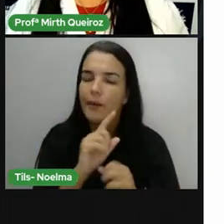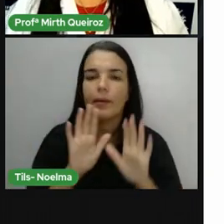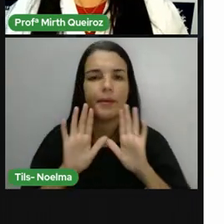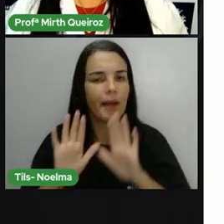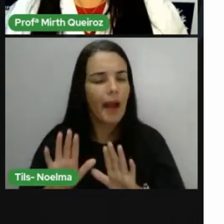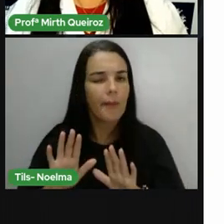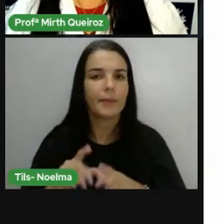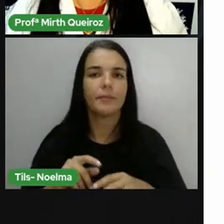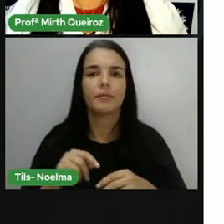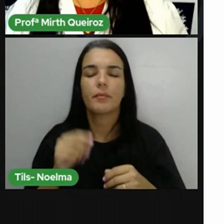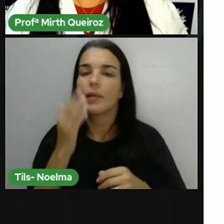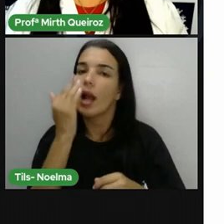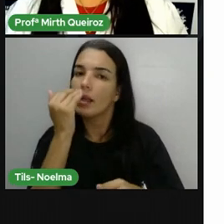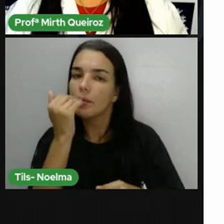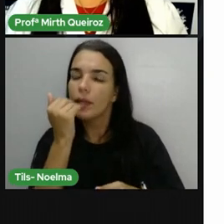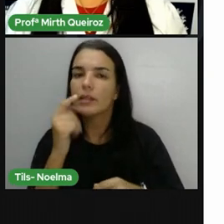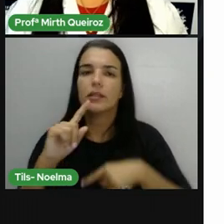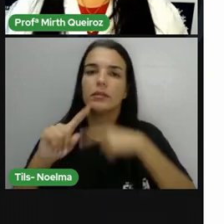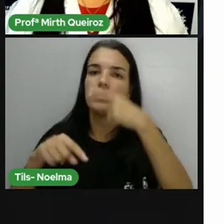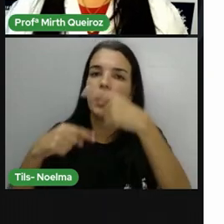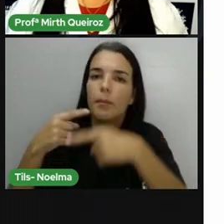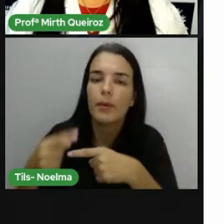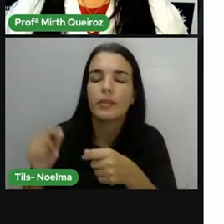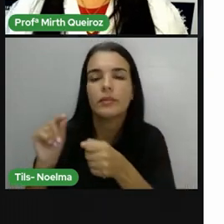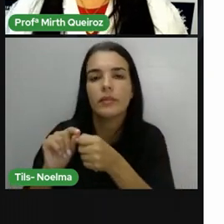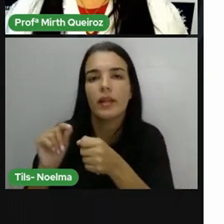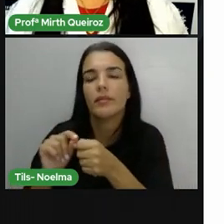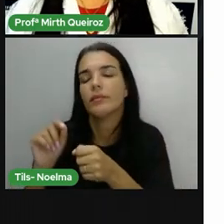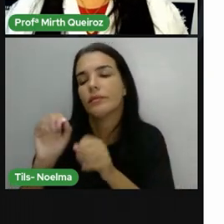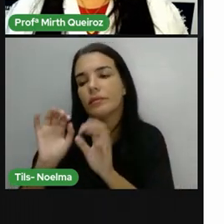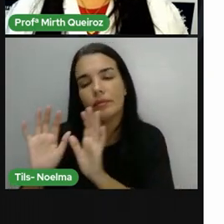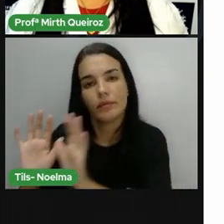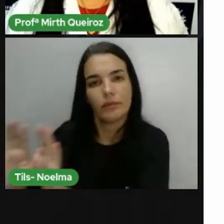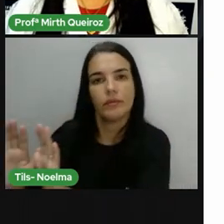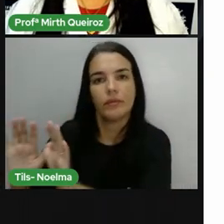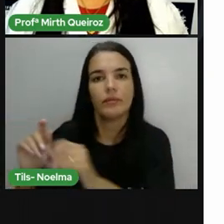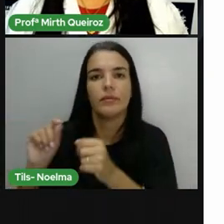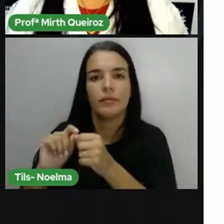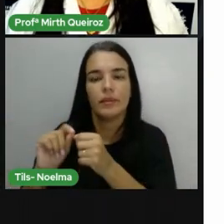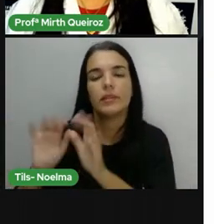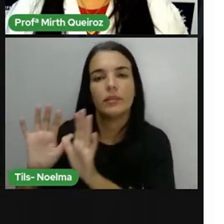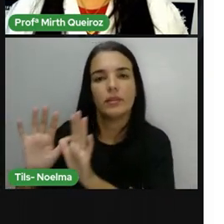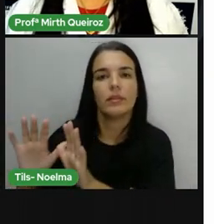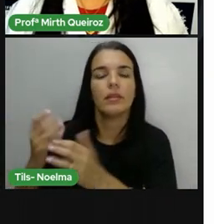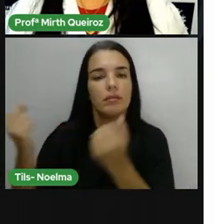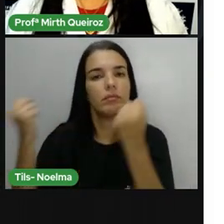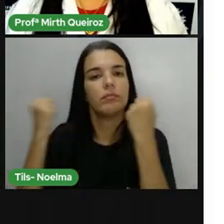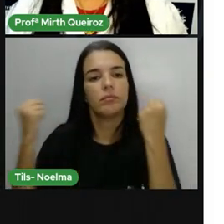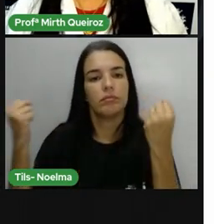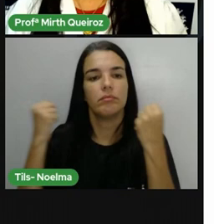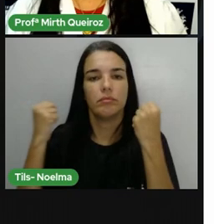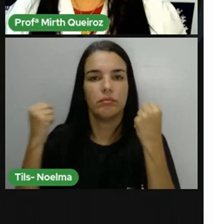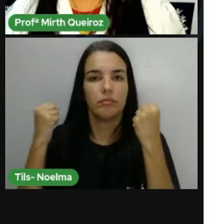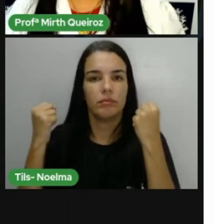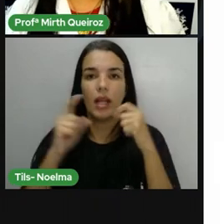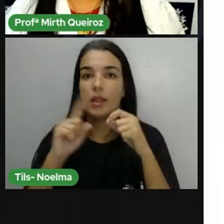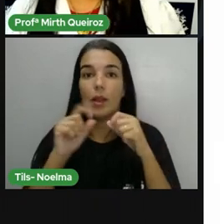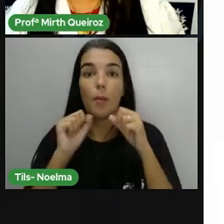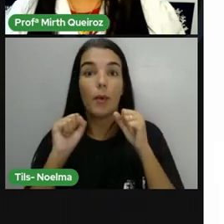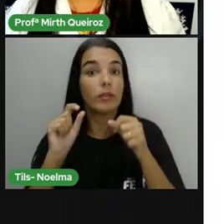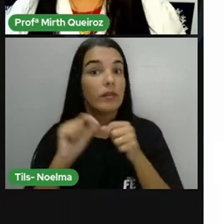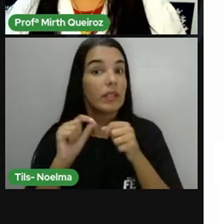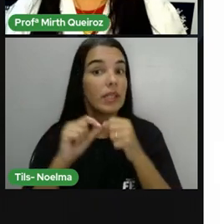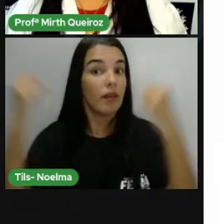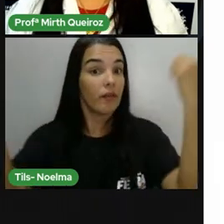os mais indicados antes da prática de uma atividade física. A gente não pode praticar uma atividade física com